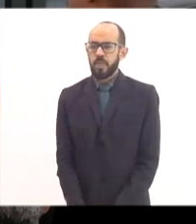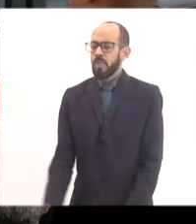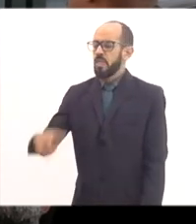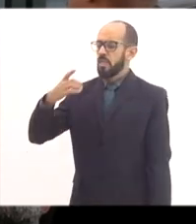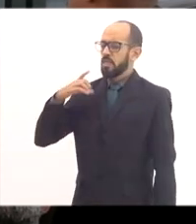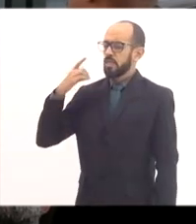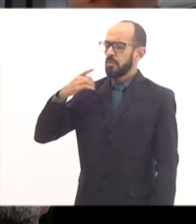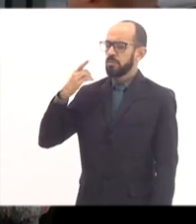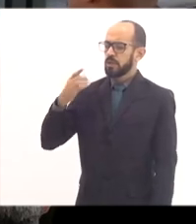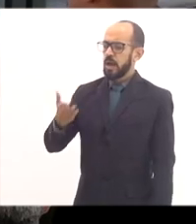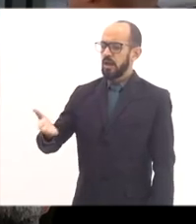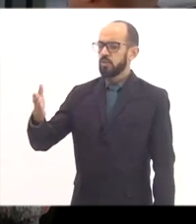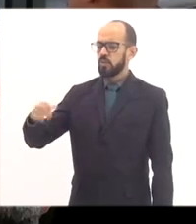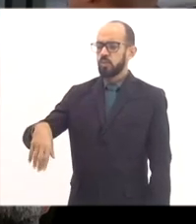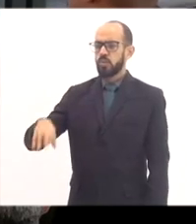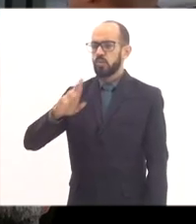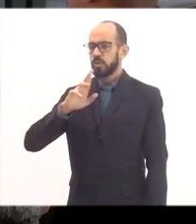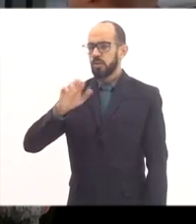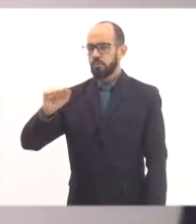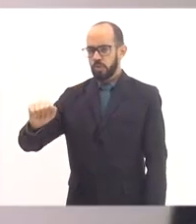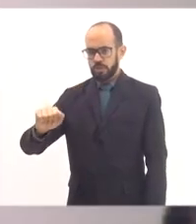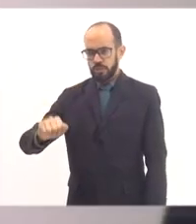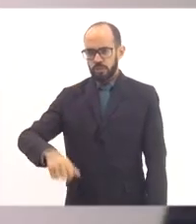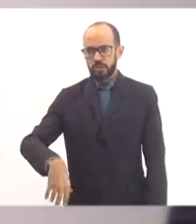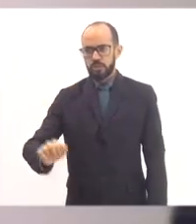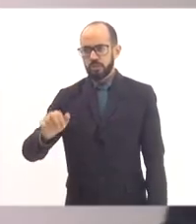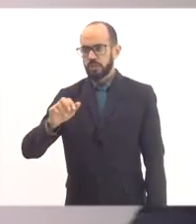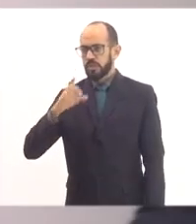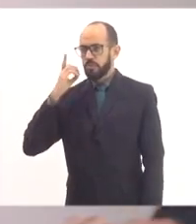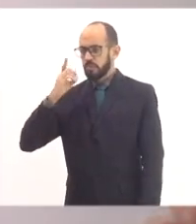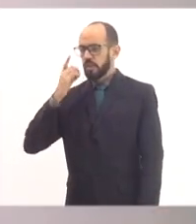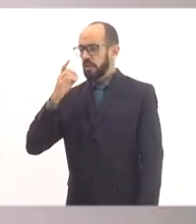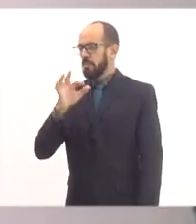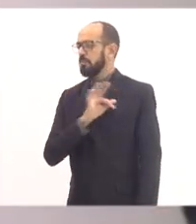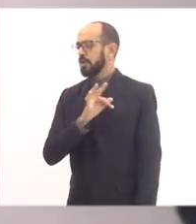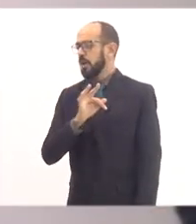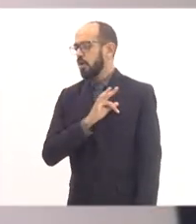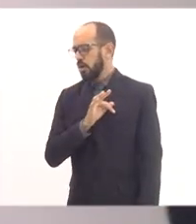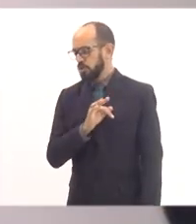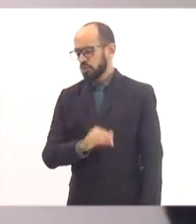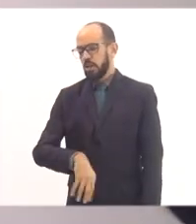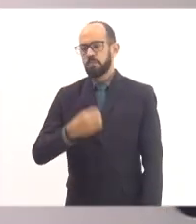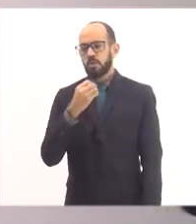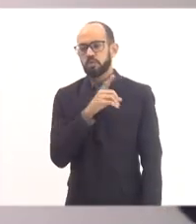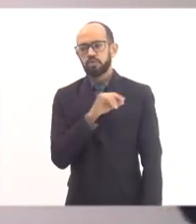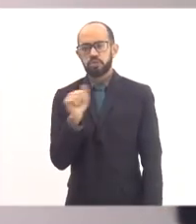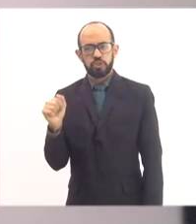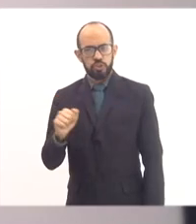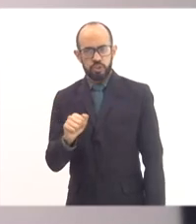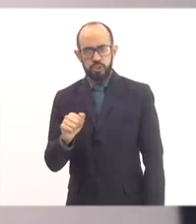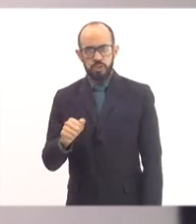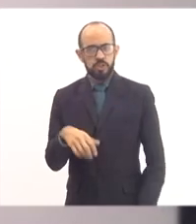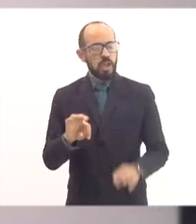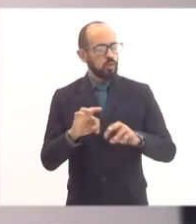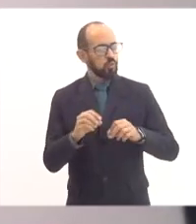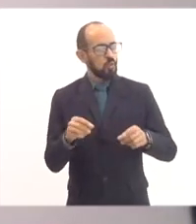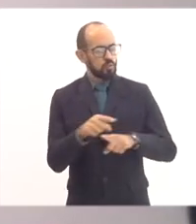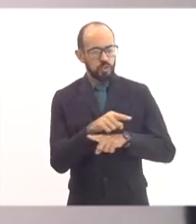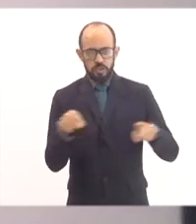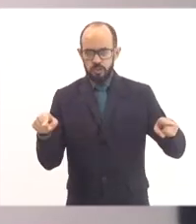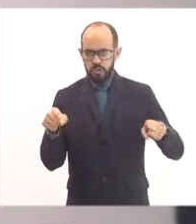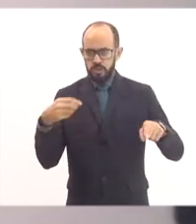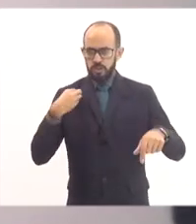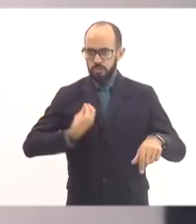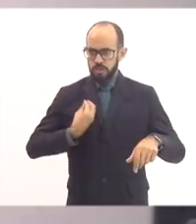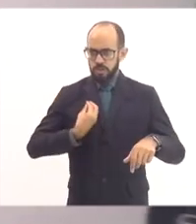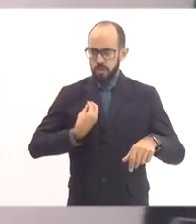Deputado, excelentíssimo senhor deputado Rodrigo Amorim, excelentíssima senhora deputada Marta Rocha, bom dia. Bom dia, senhoras e senhores aqui presentes.